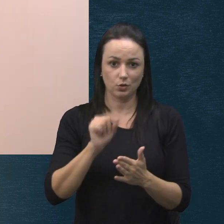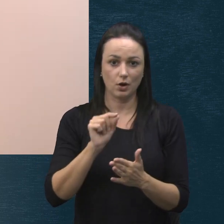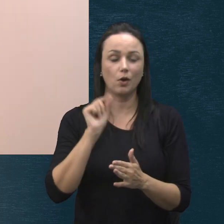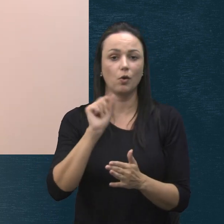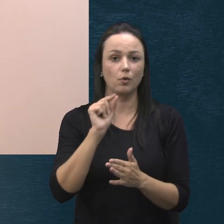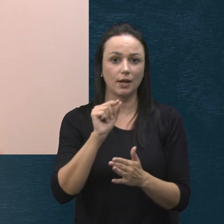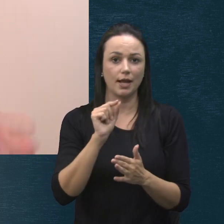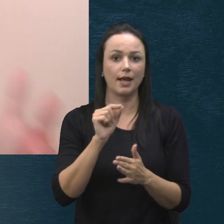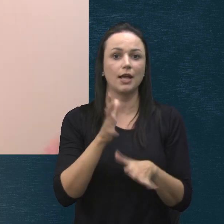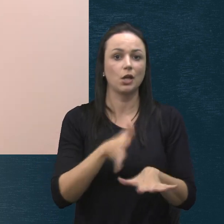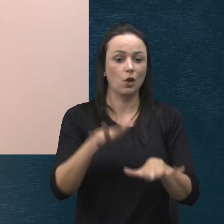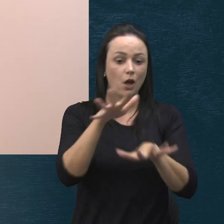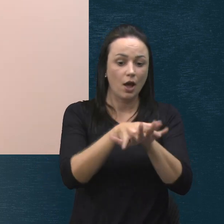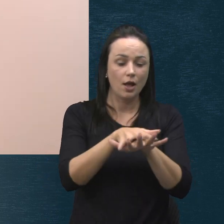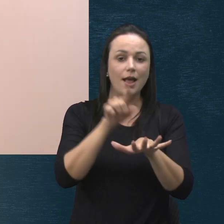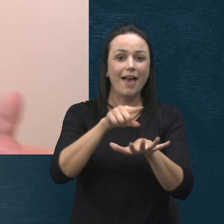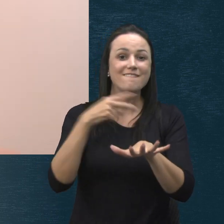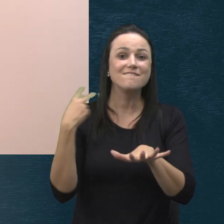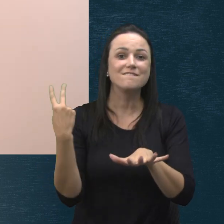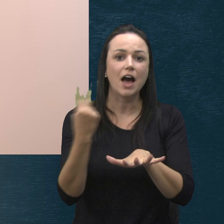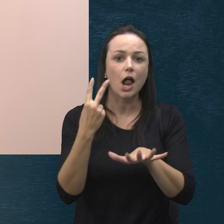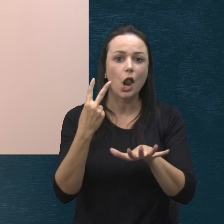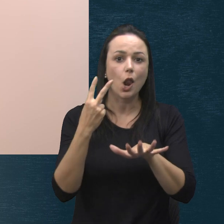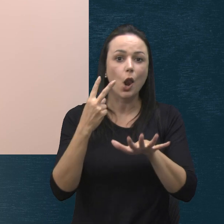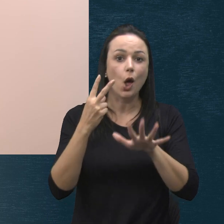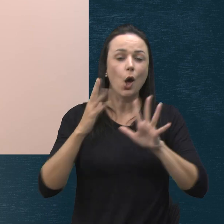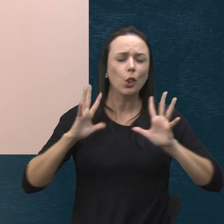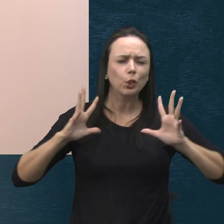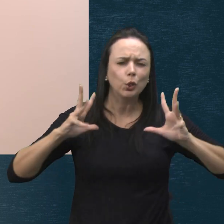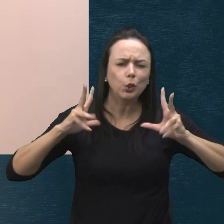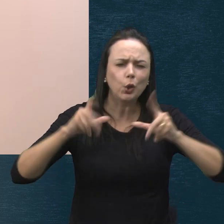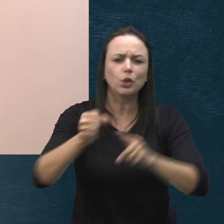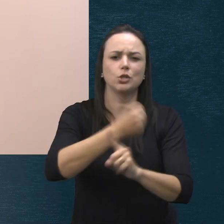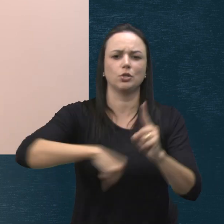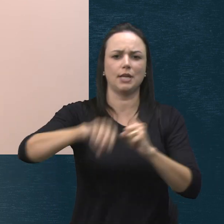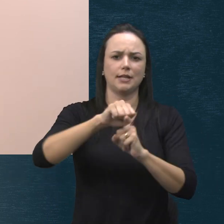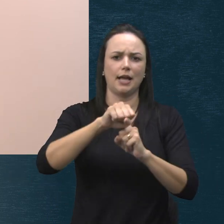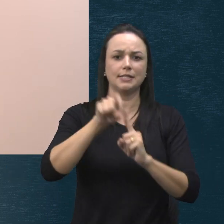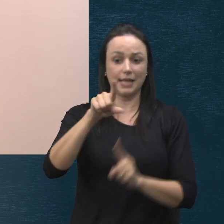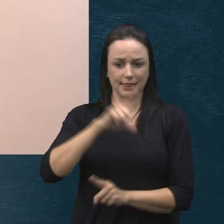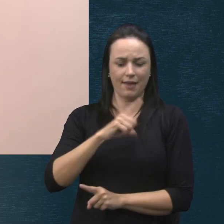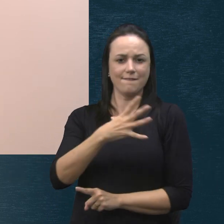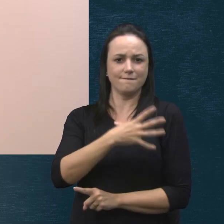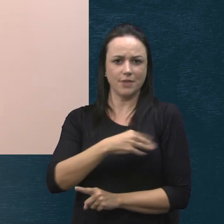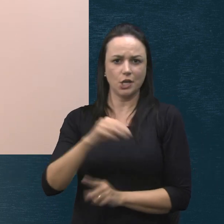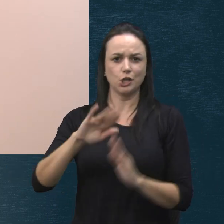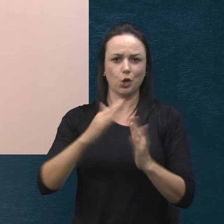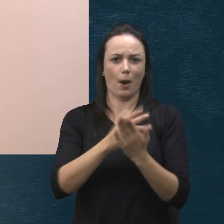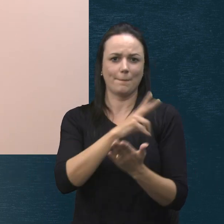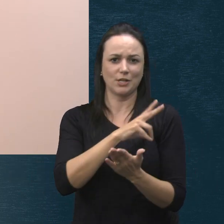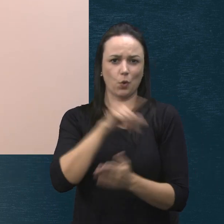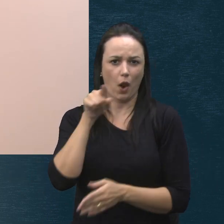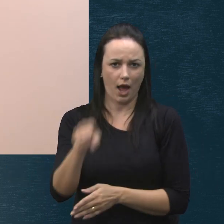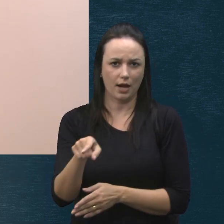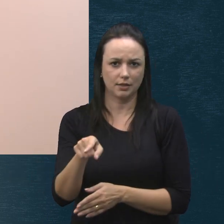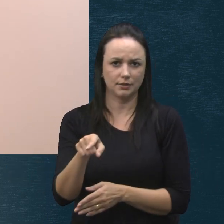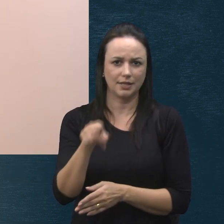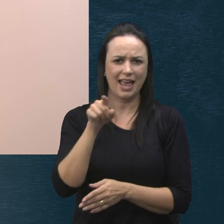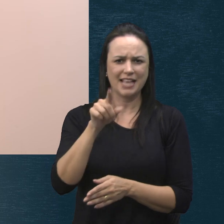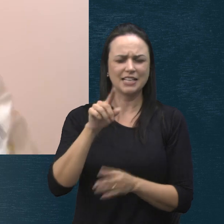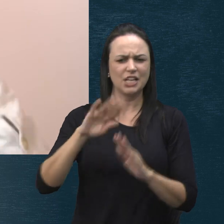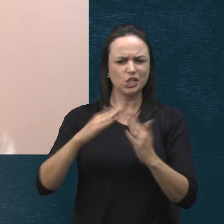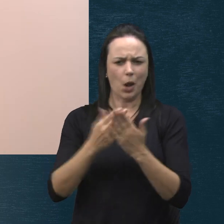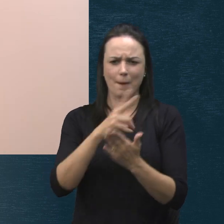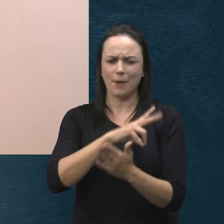inclusão seja um valor de toda a sociedade. Se alguém tem um filho e esse filho está numa escola particular e essa escola particular não é